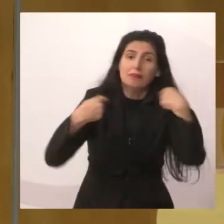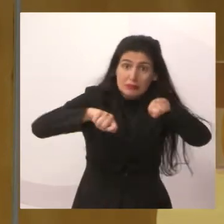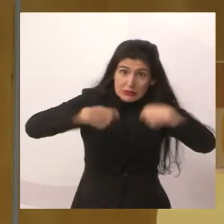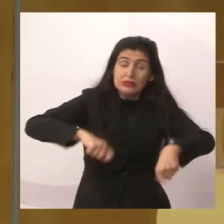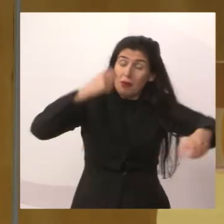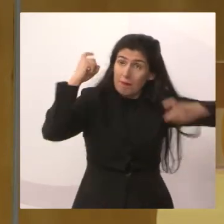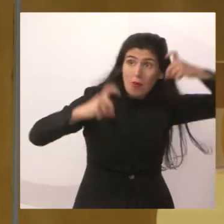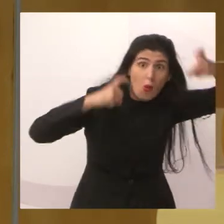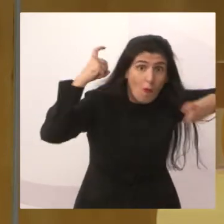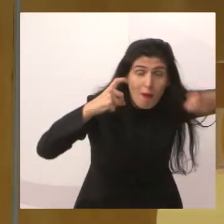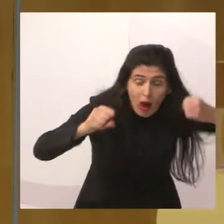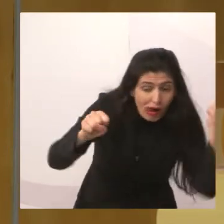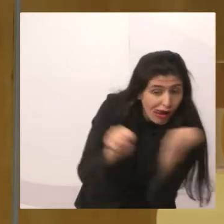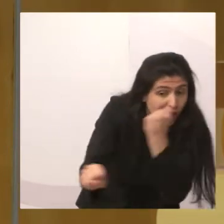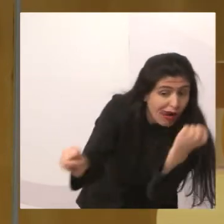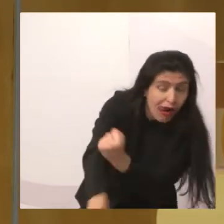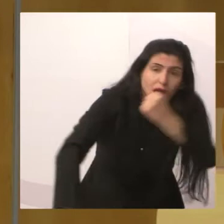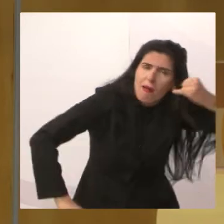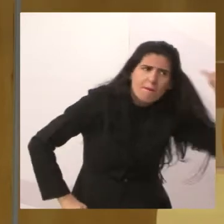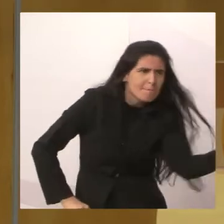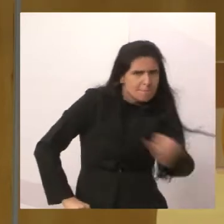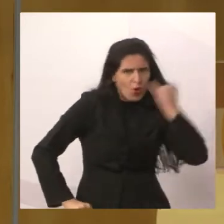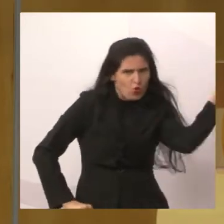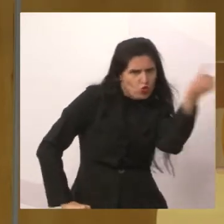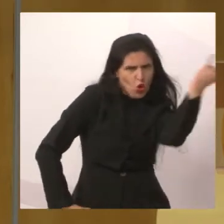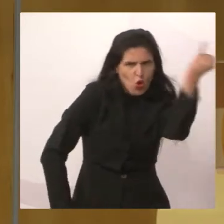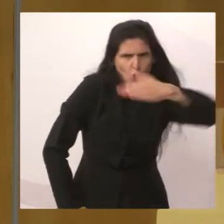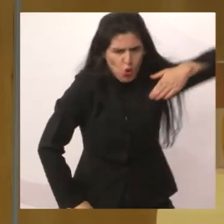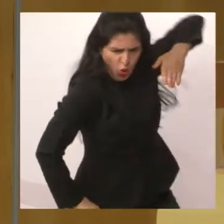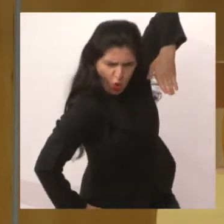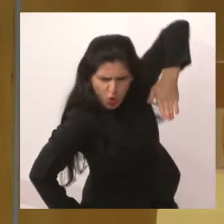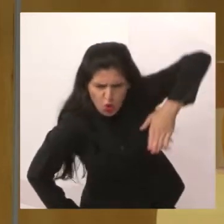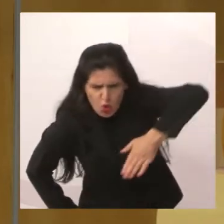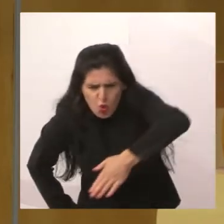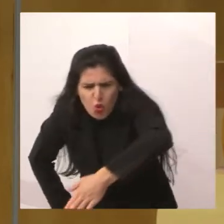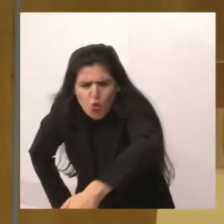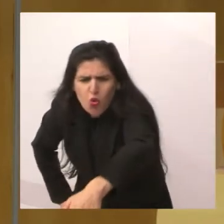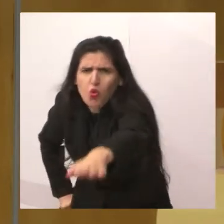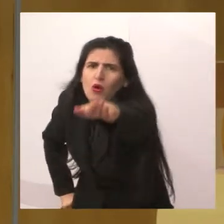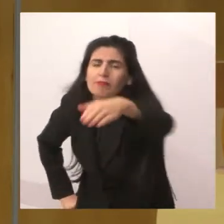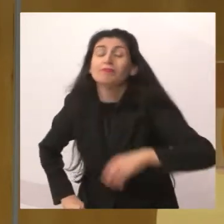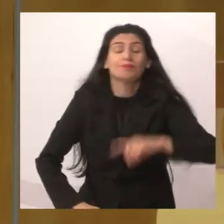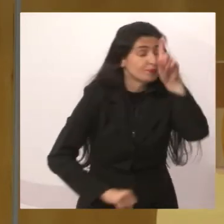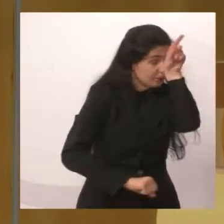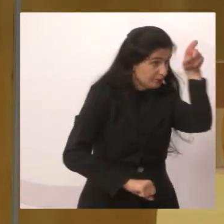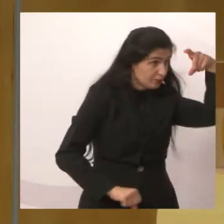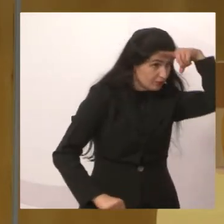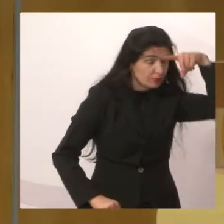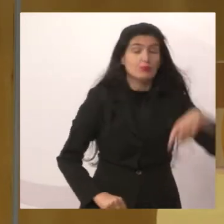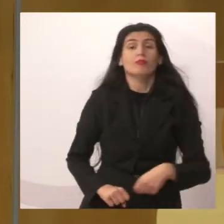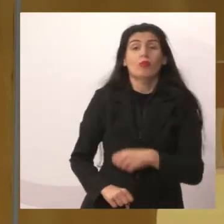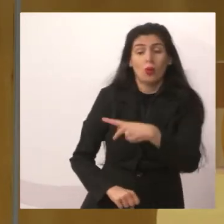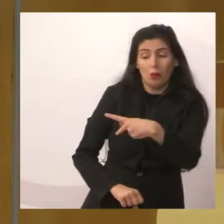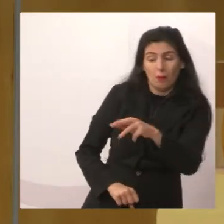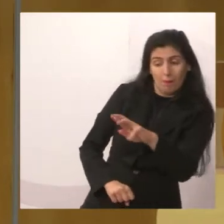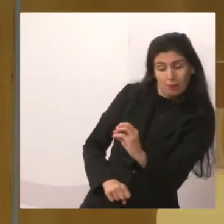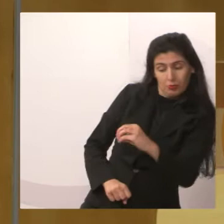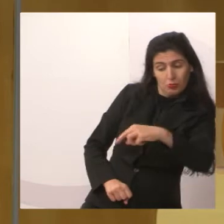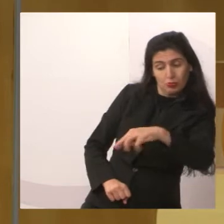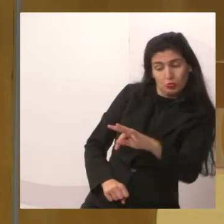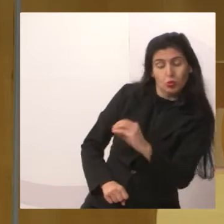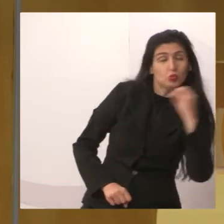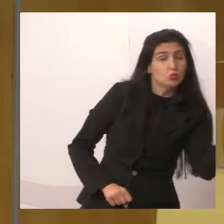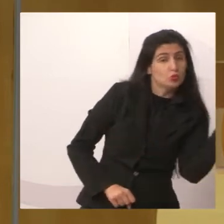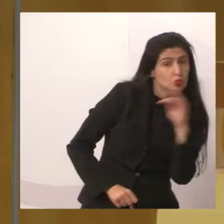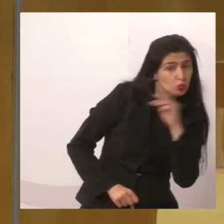obras importantes que vão facilitar o viário da nossa cidade, construção do pronto-socorro, do hospital municipal, para que a gente